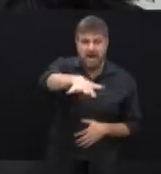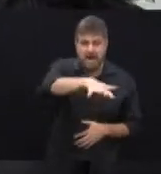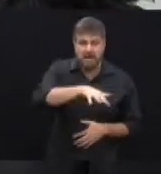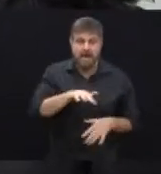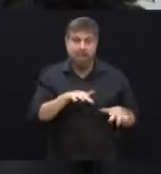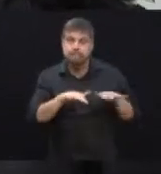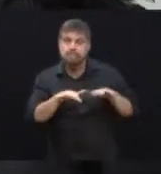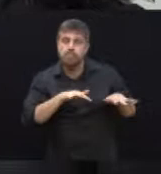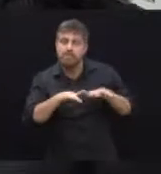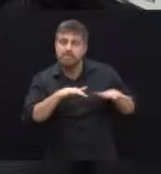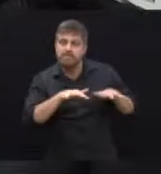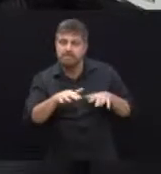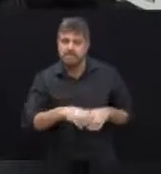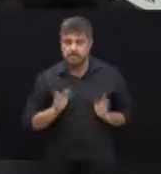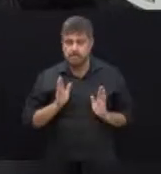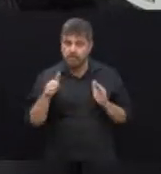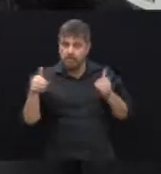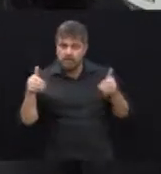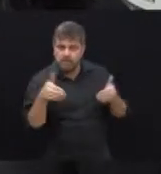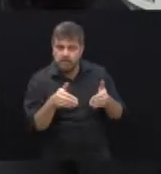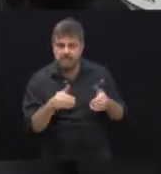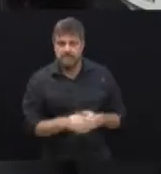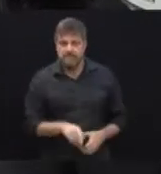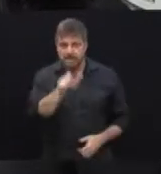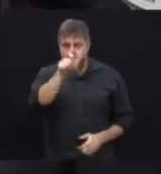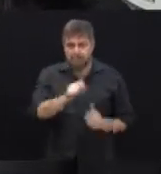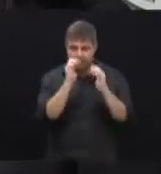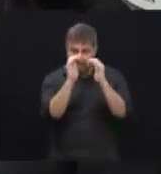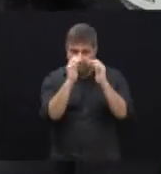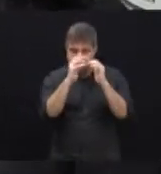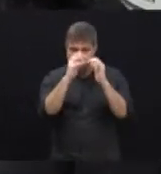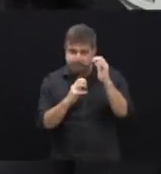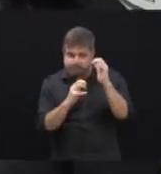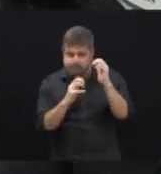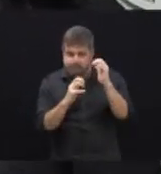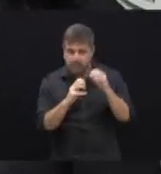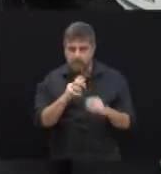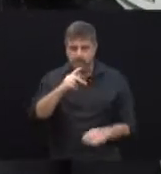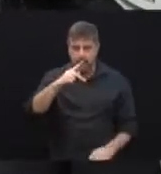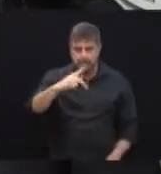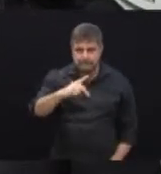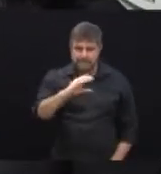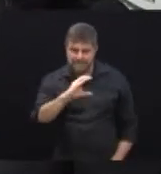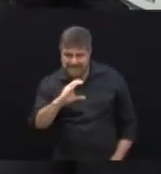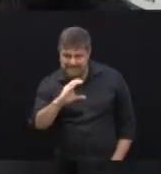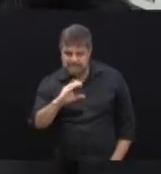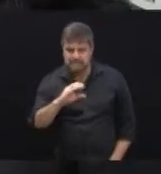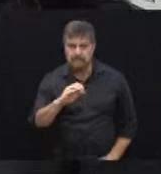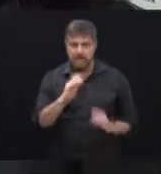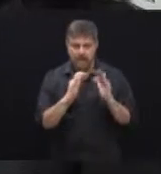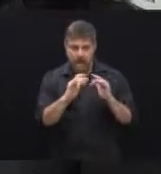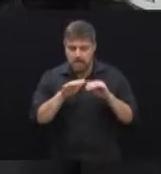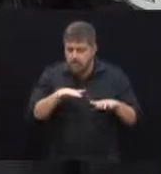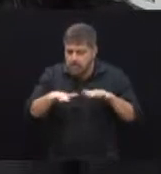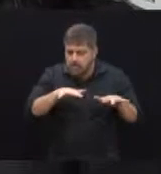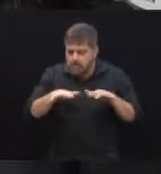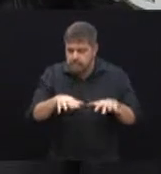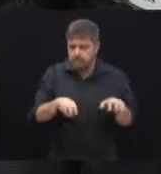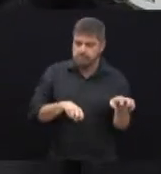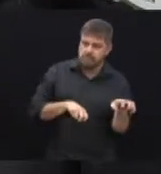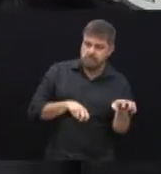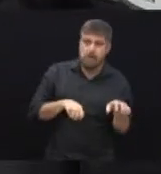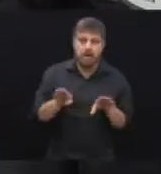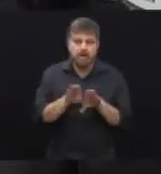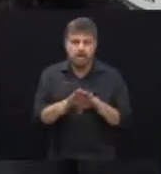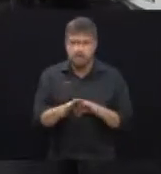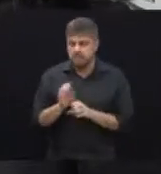geral, atendendo outras coisas, e no caso eu estou mais focada mesmo na paralisia cerebral, que é um outro problema dentro do distúrbio do movimento que